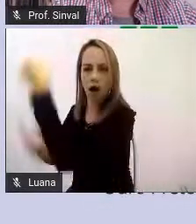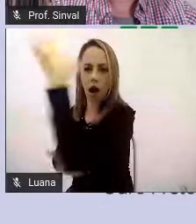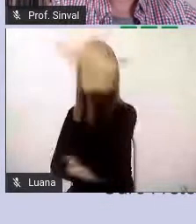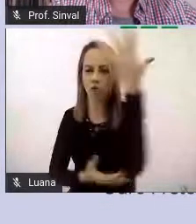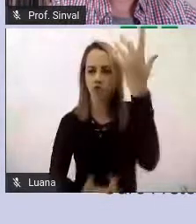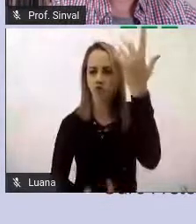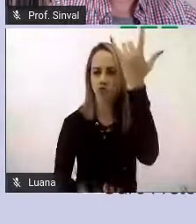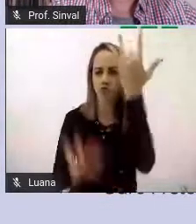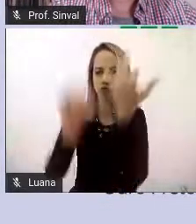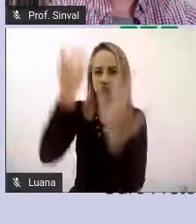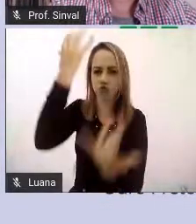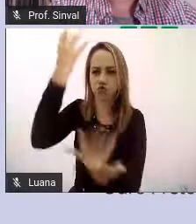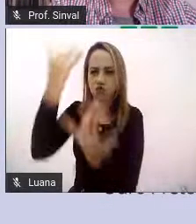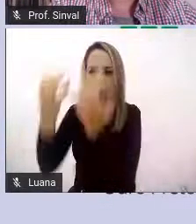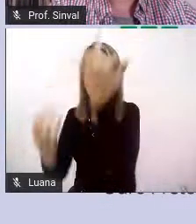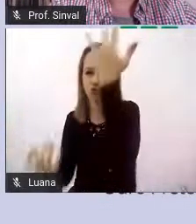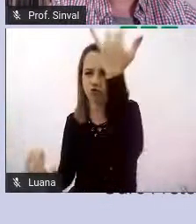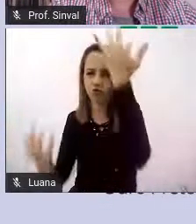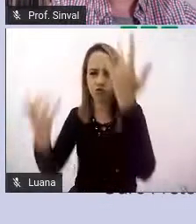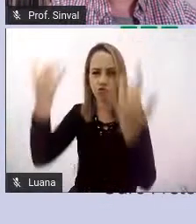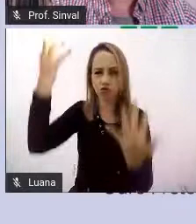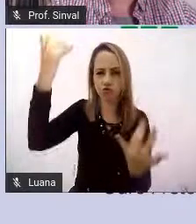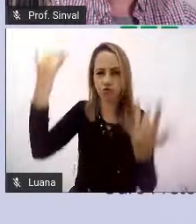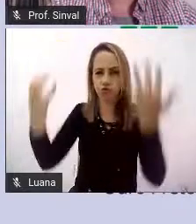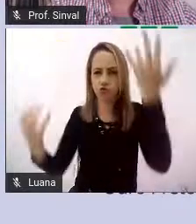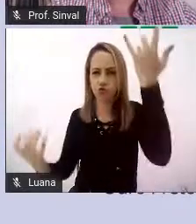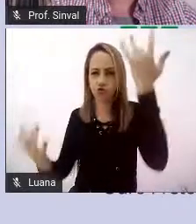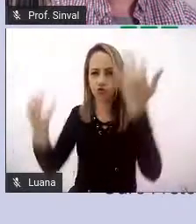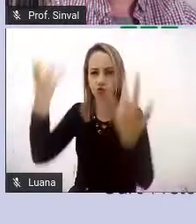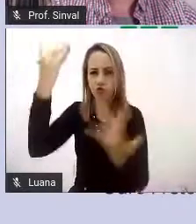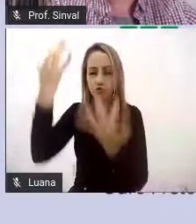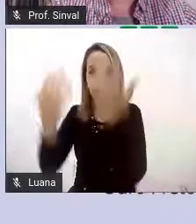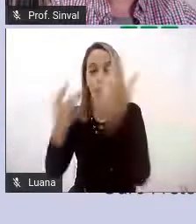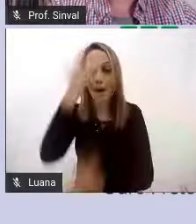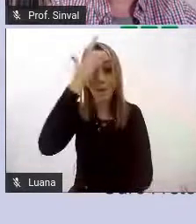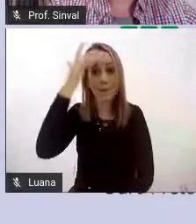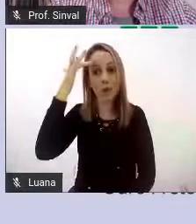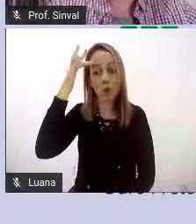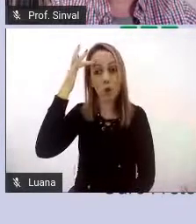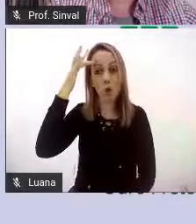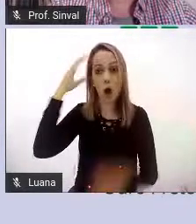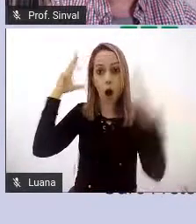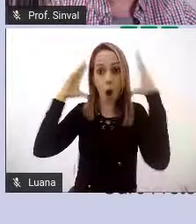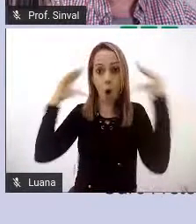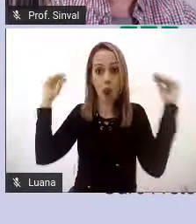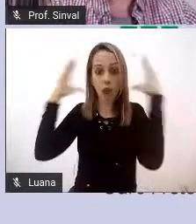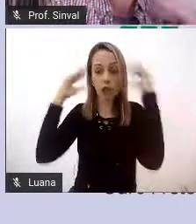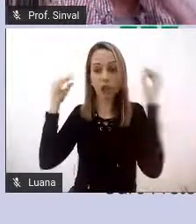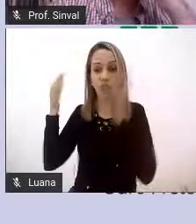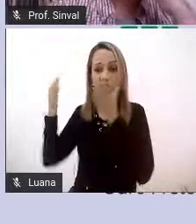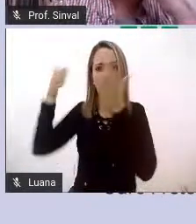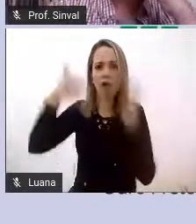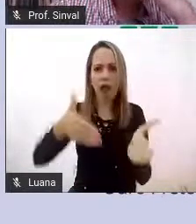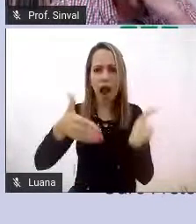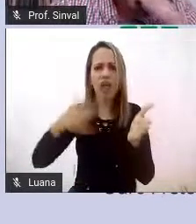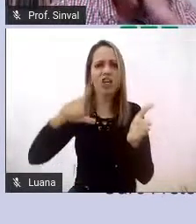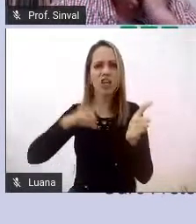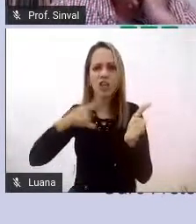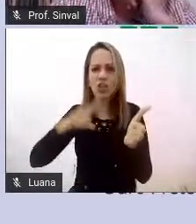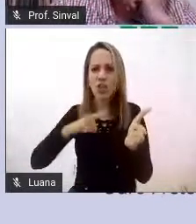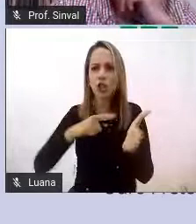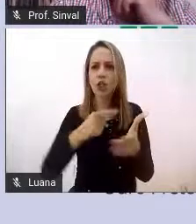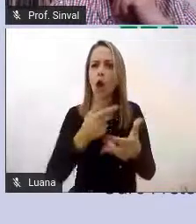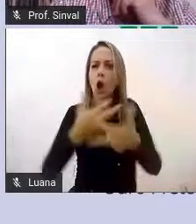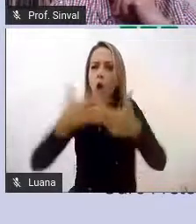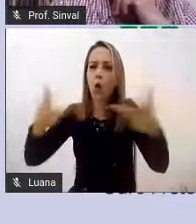ocupados pelos holandeses. Todos os locais em que os holandeses se estabeleciam, as lavouras mais próximas eram queimadas e